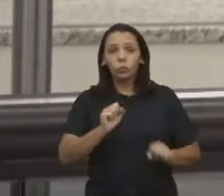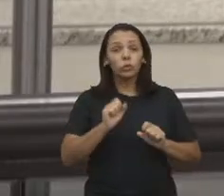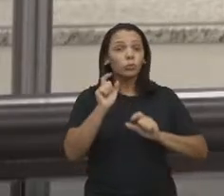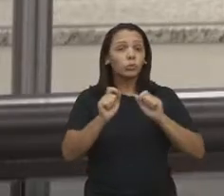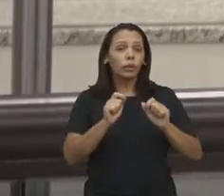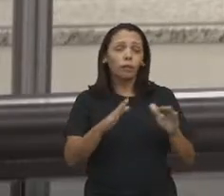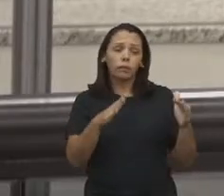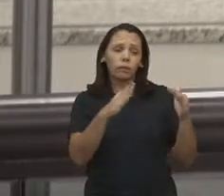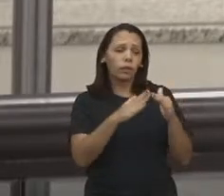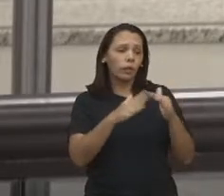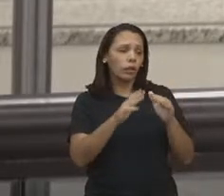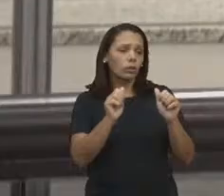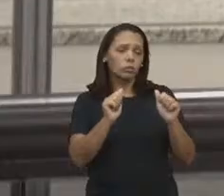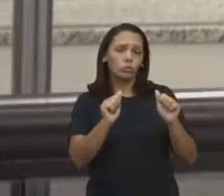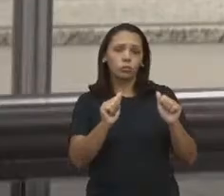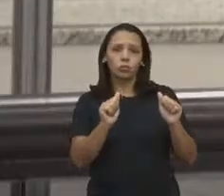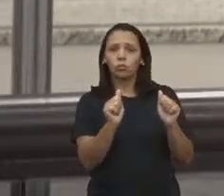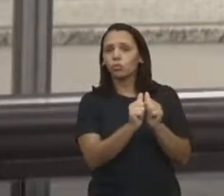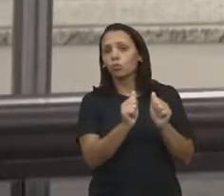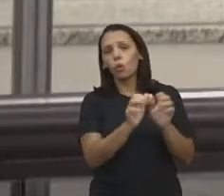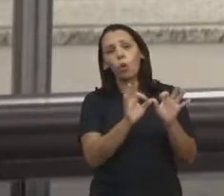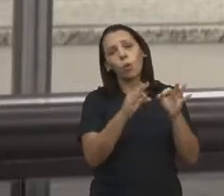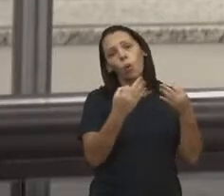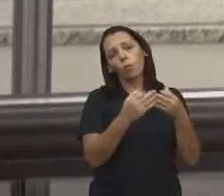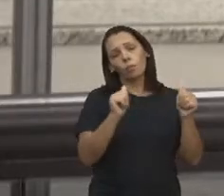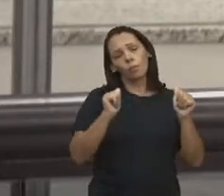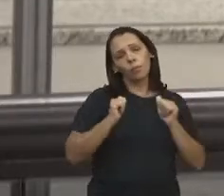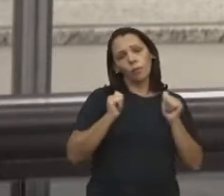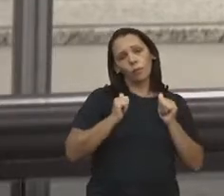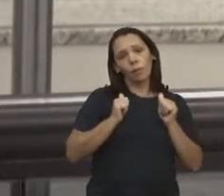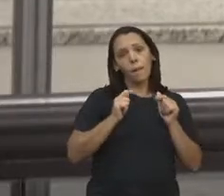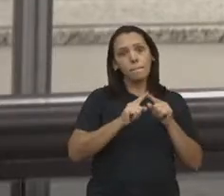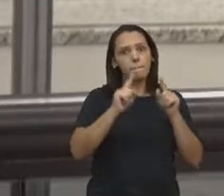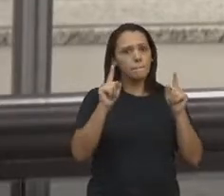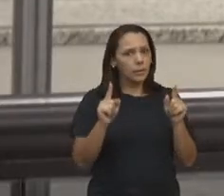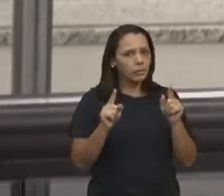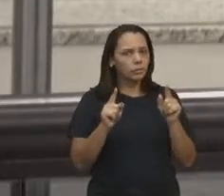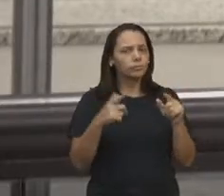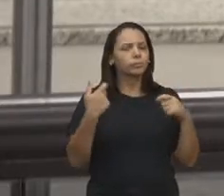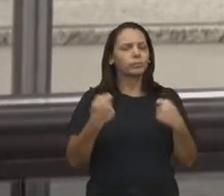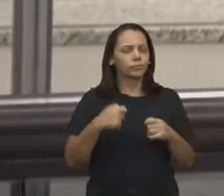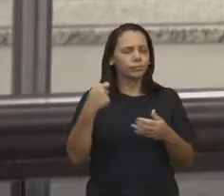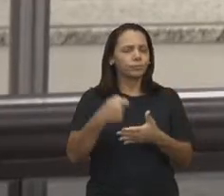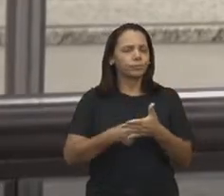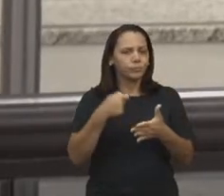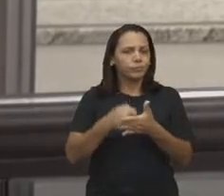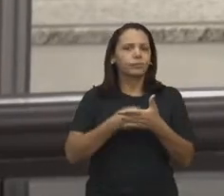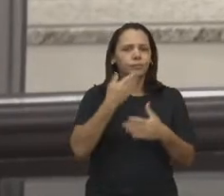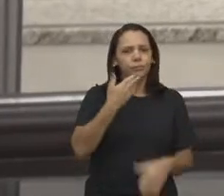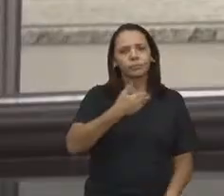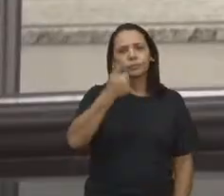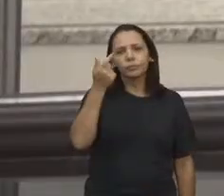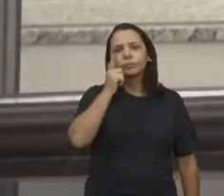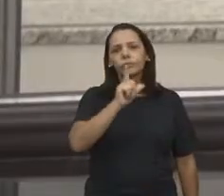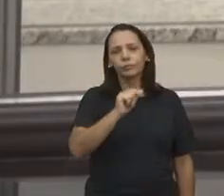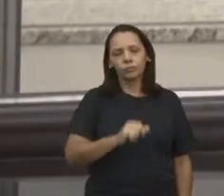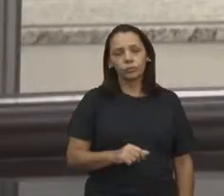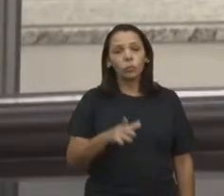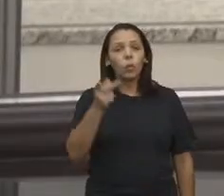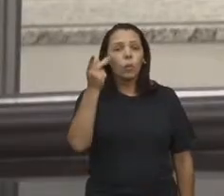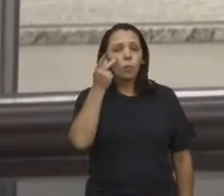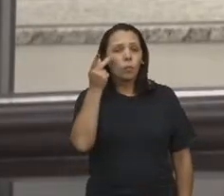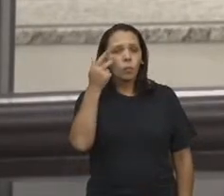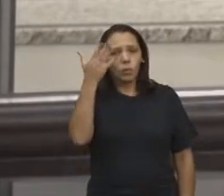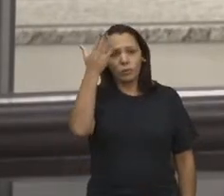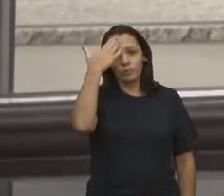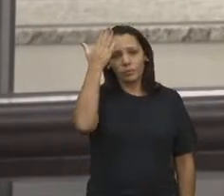casas com suas famílias. Mas nós temos que reivindicar o que é o melhor para nós, todos aqui, né? Paulinho sabe disso, a